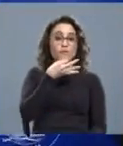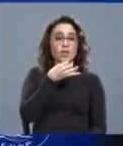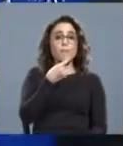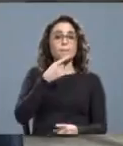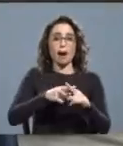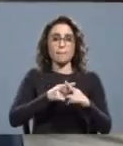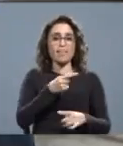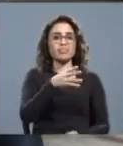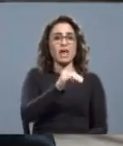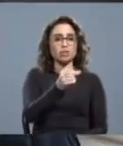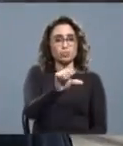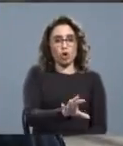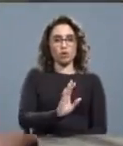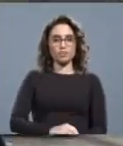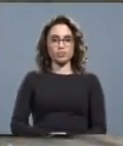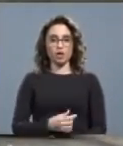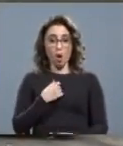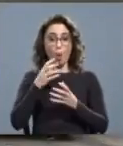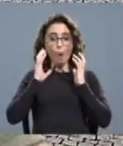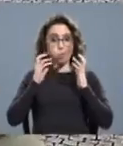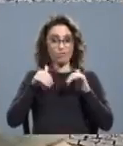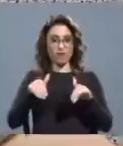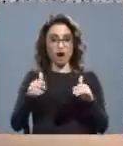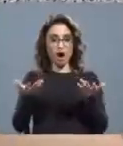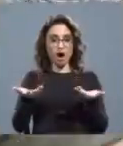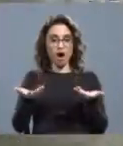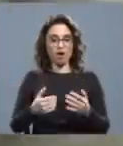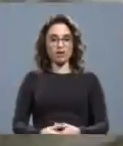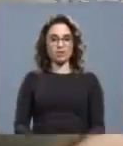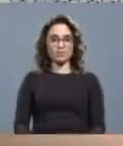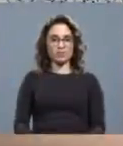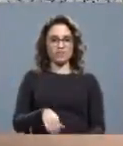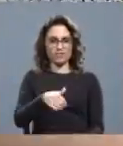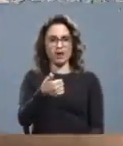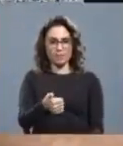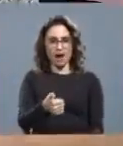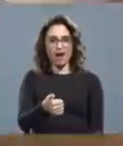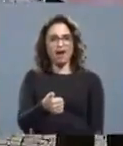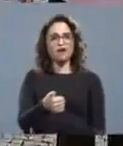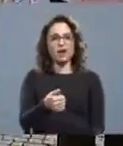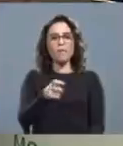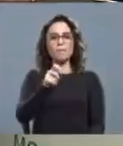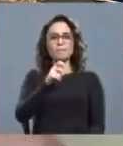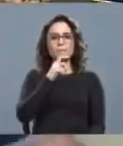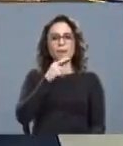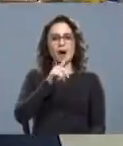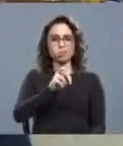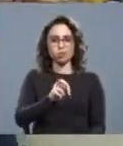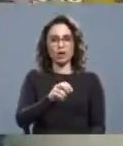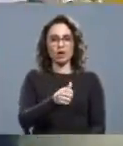mais. Vou ficar mais gordo. Está a correr bem. A terceira de vez. Está a correr bem. Ah, para